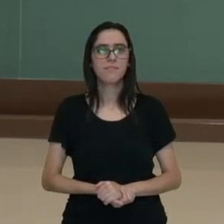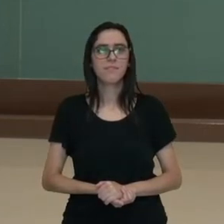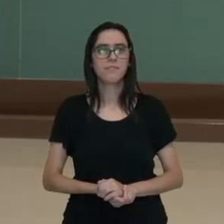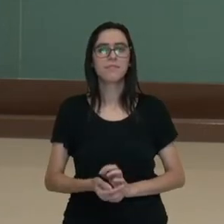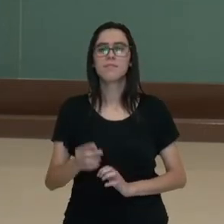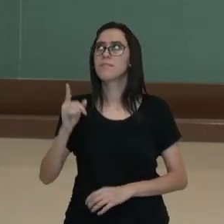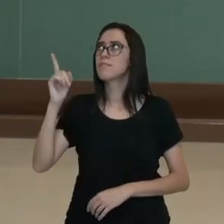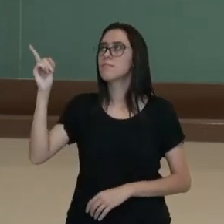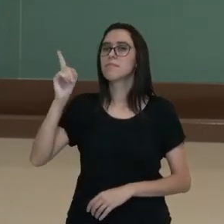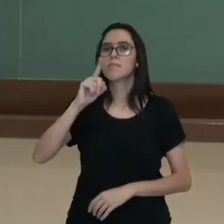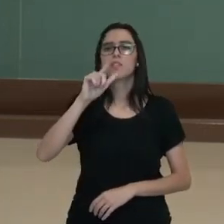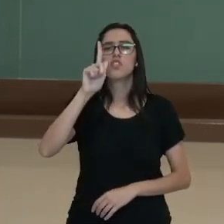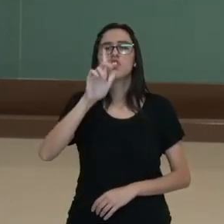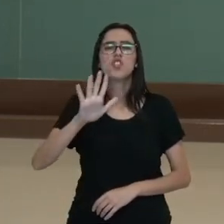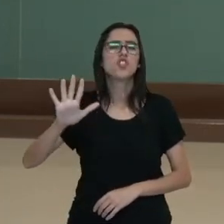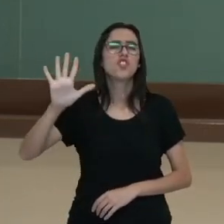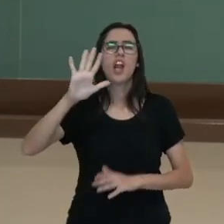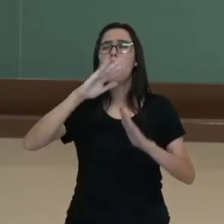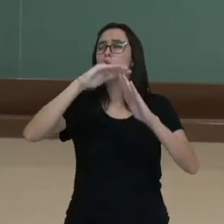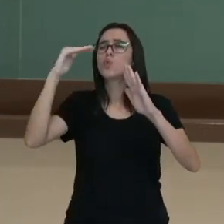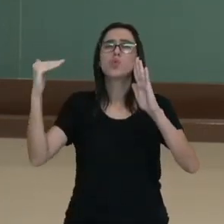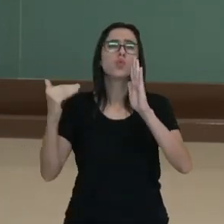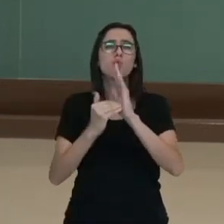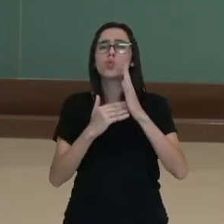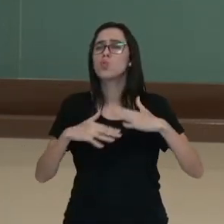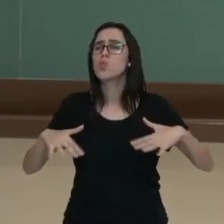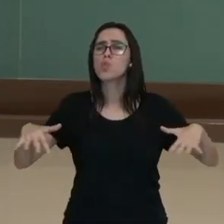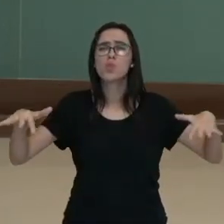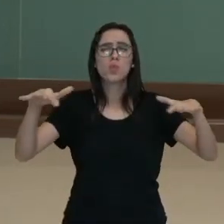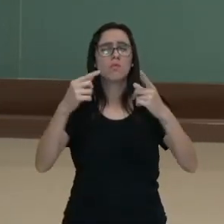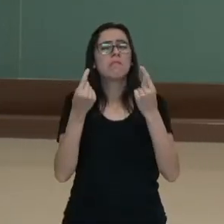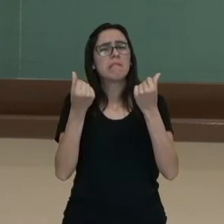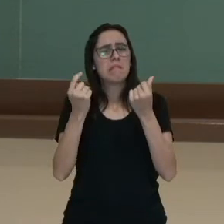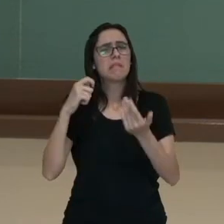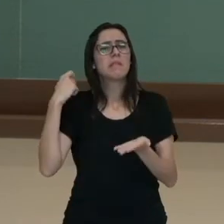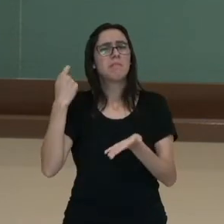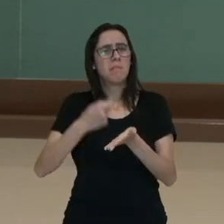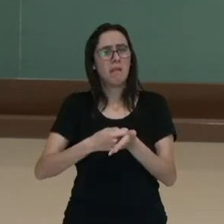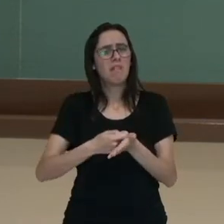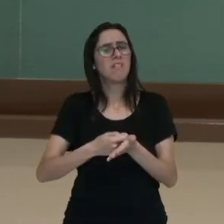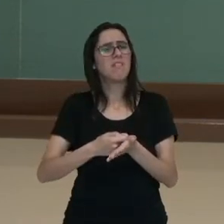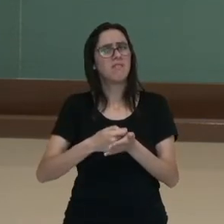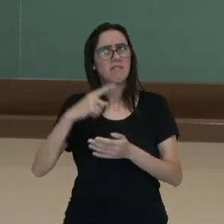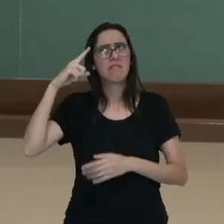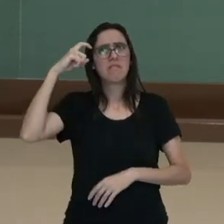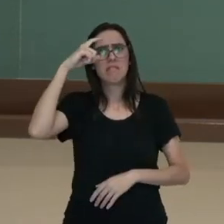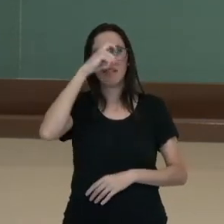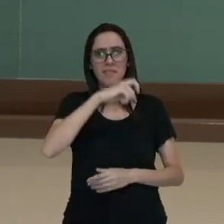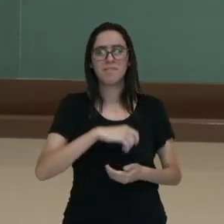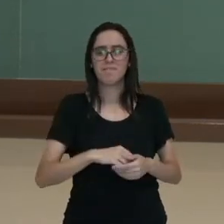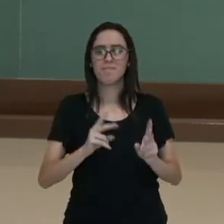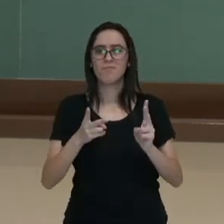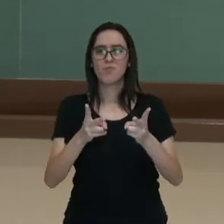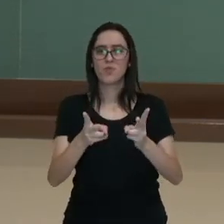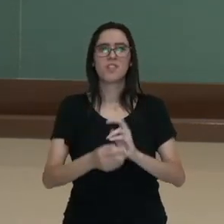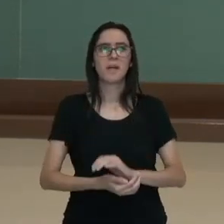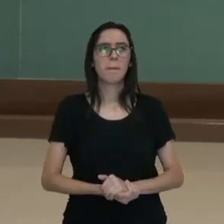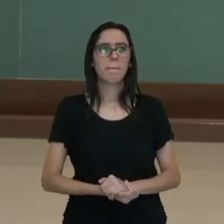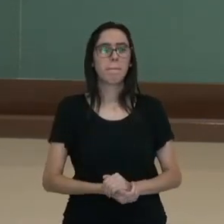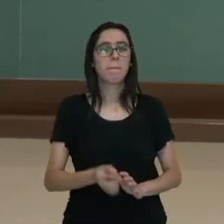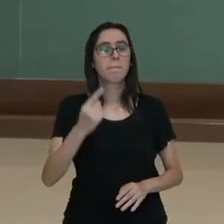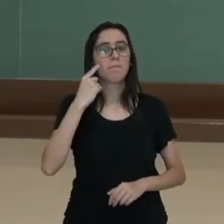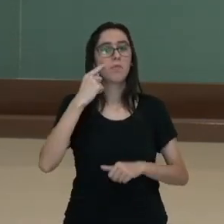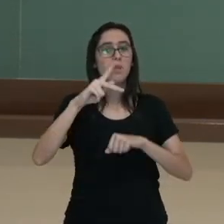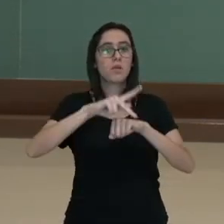ela generaliza tudo, tudo, tá? Todo. Vamos seguindo. Vamos conhecer